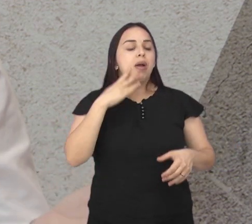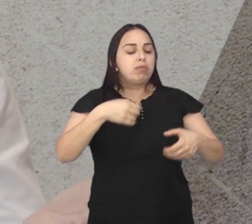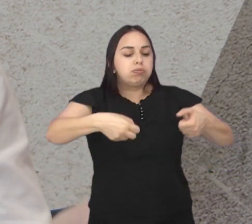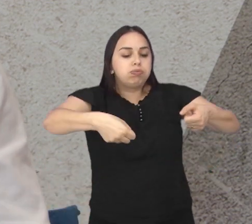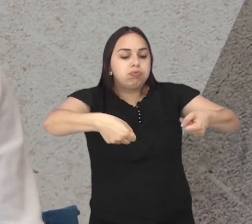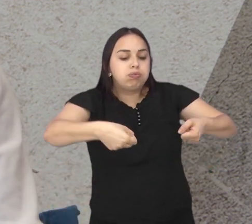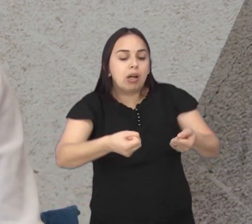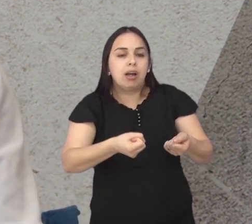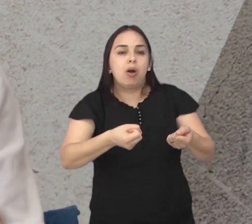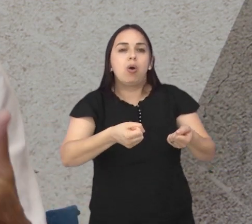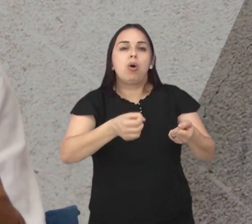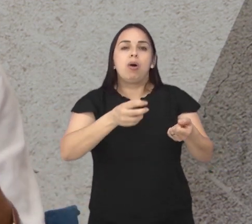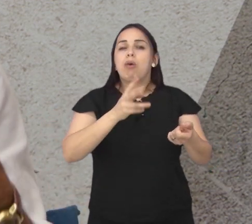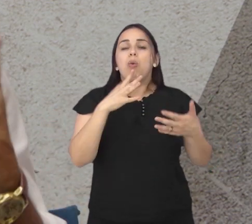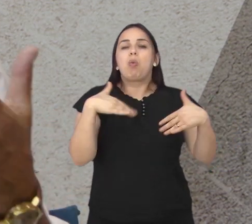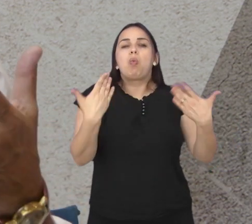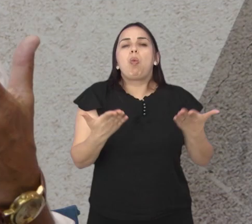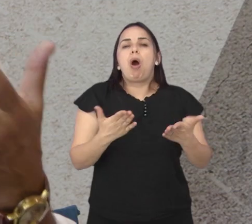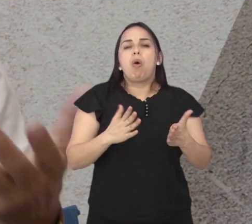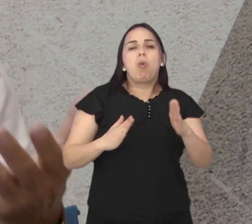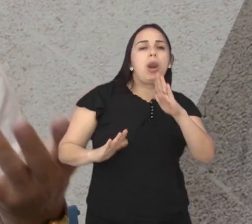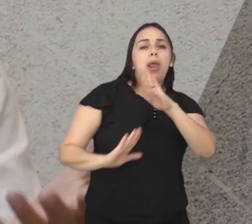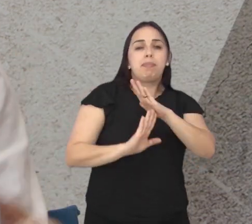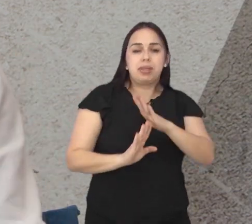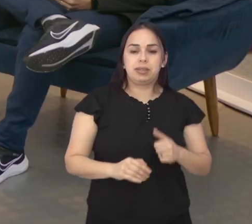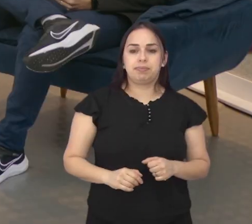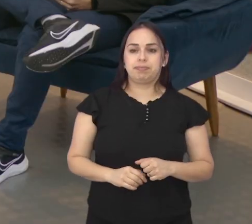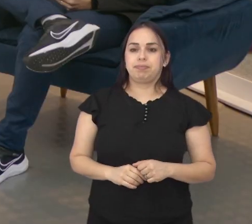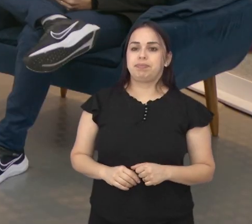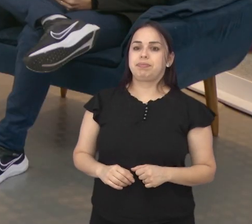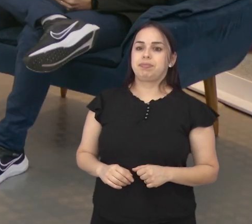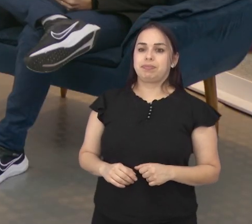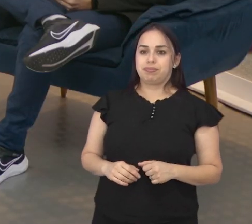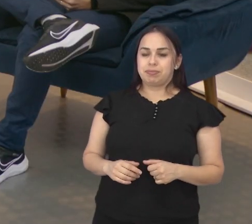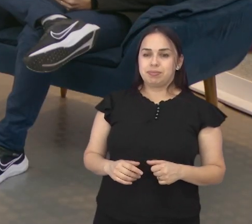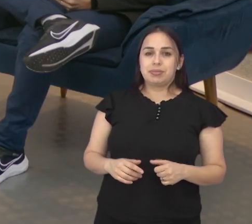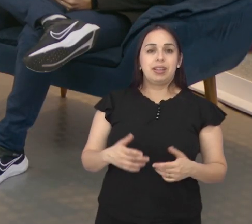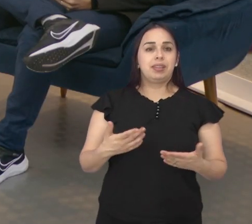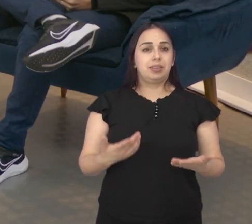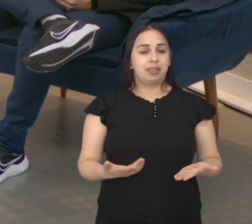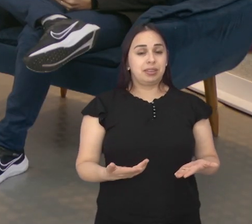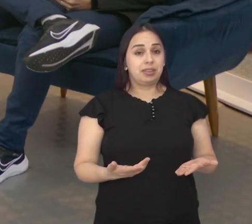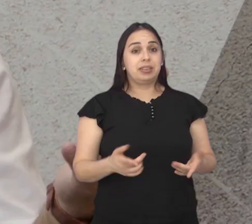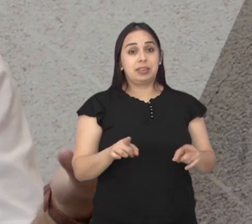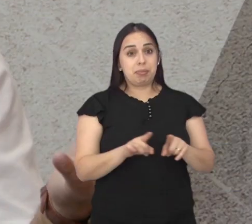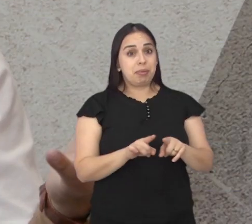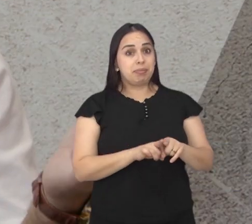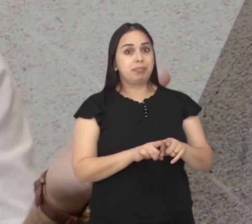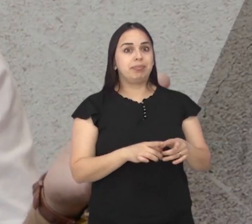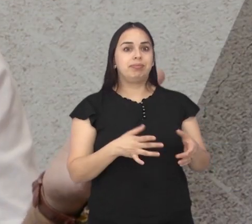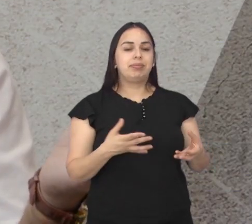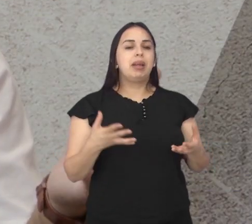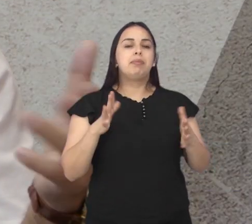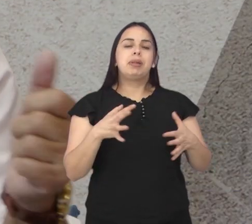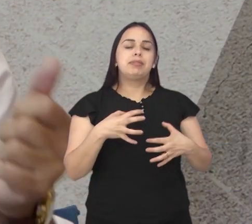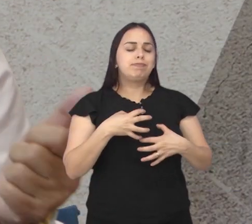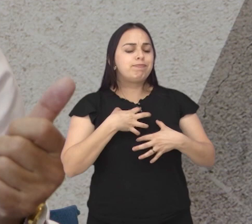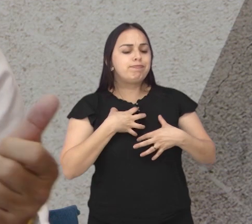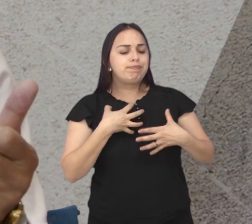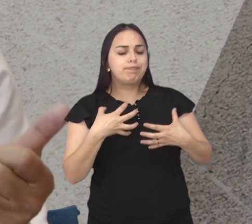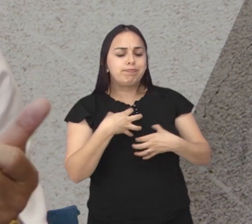entender até sobre isso, até qual o aperto de cada parafuso. E aí isso acaba sendo meio